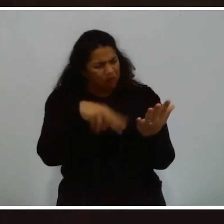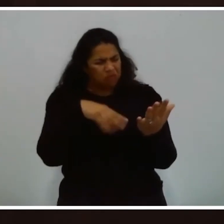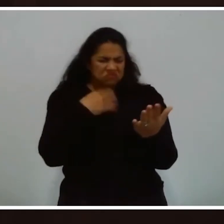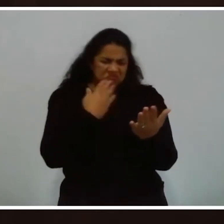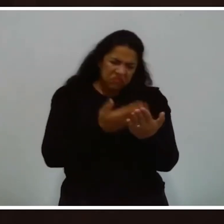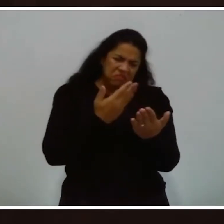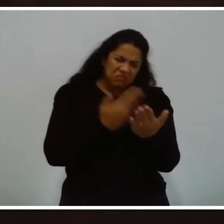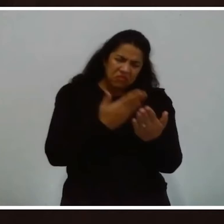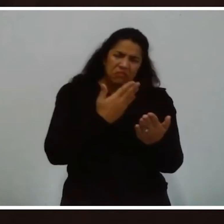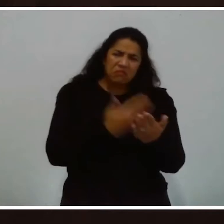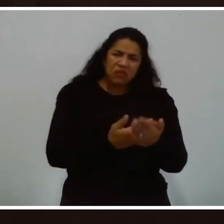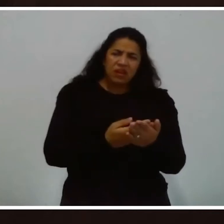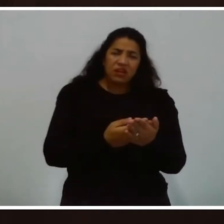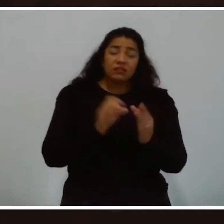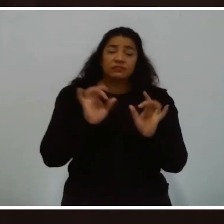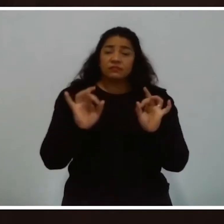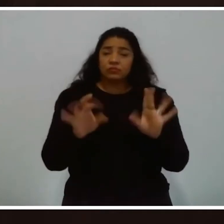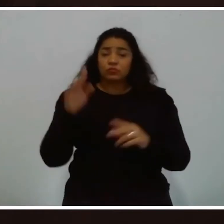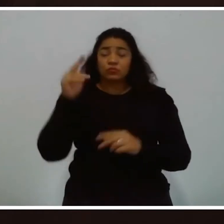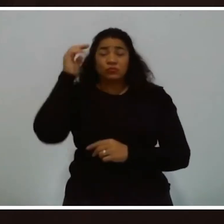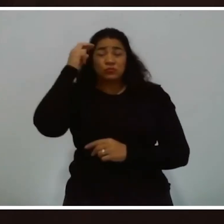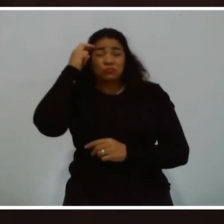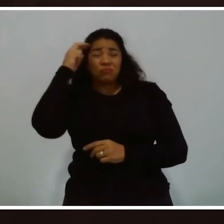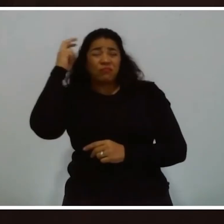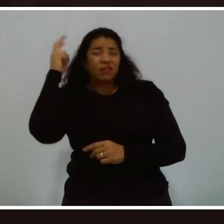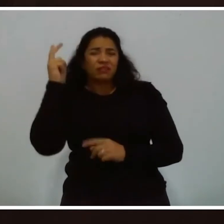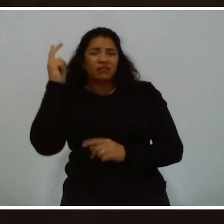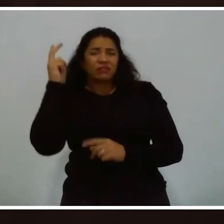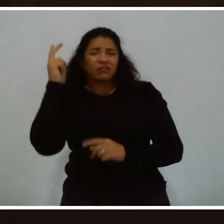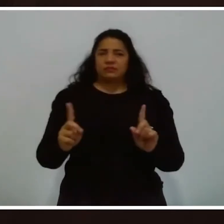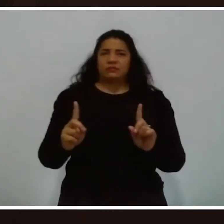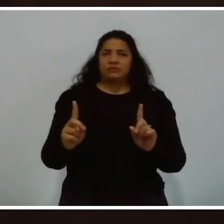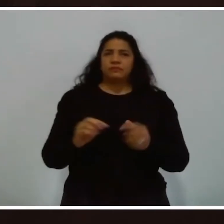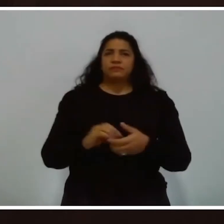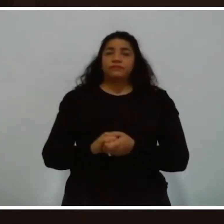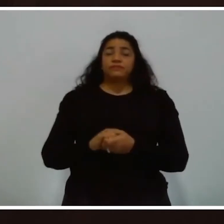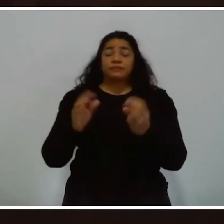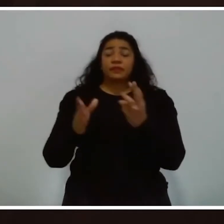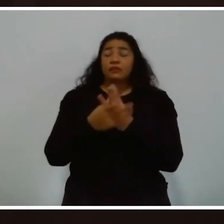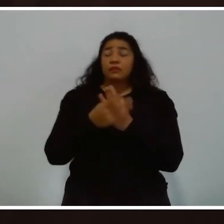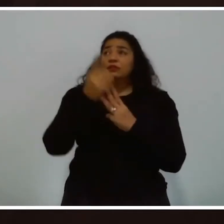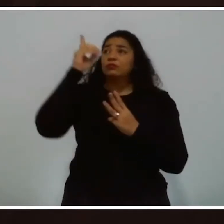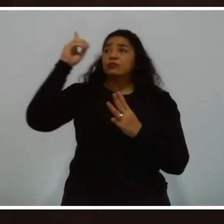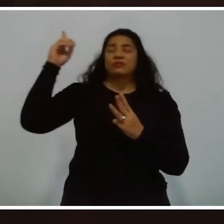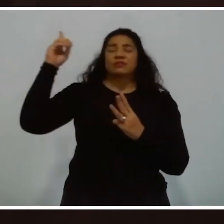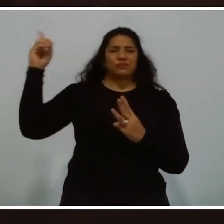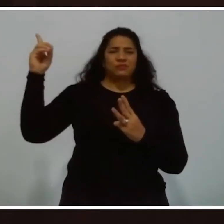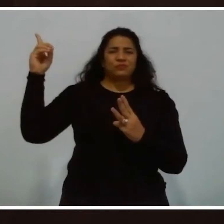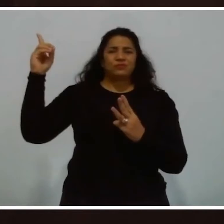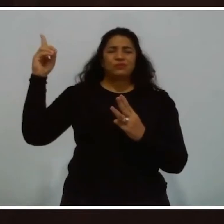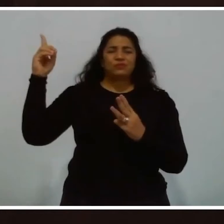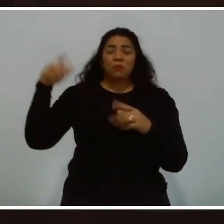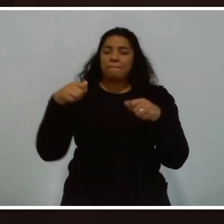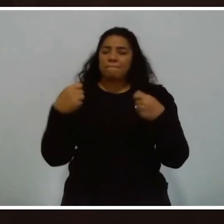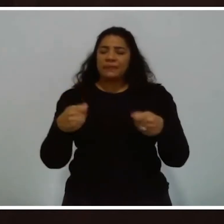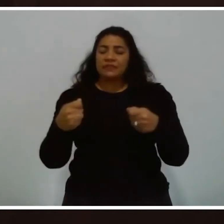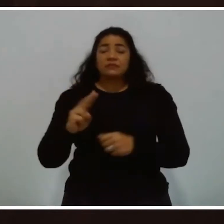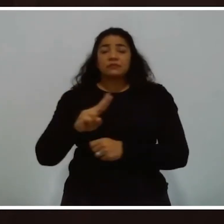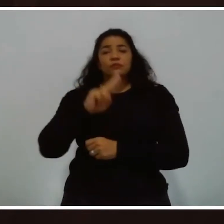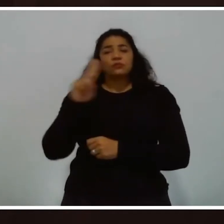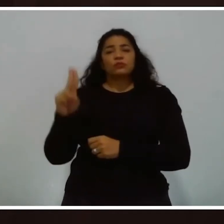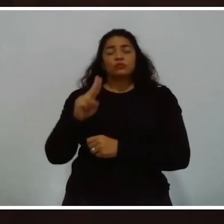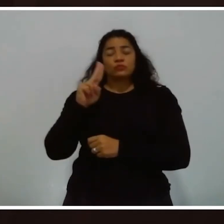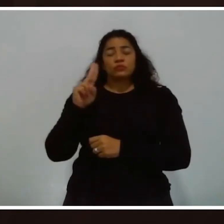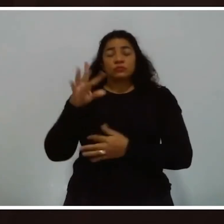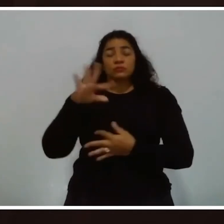pela nossa mente, né, o Deus triuno. As coisas espirituais de Deus, irmão, não se discernem na